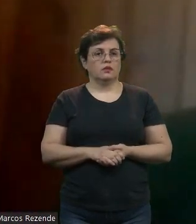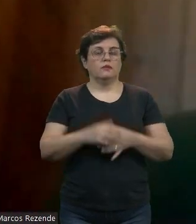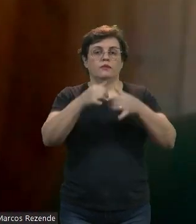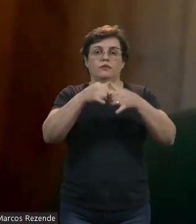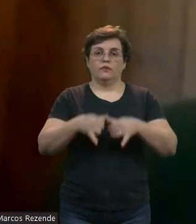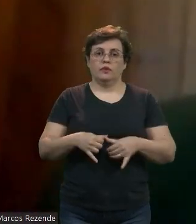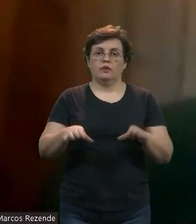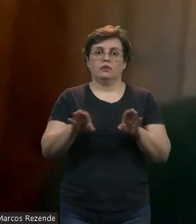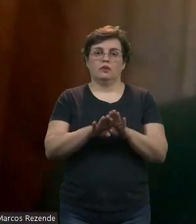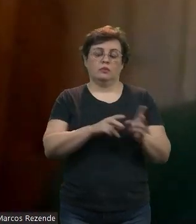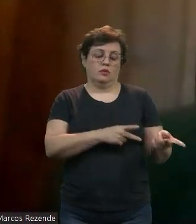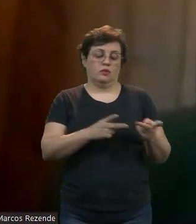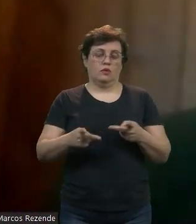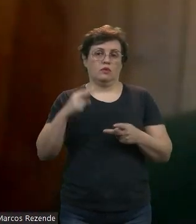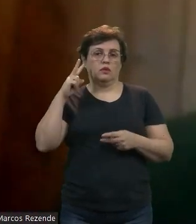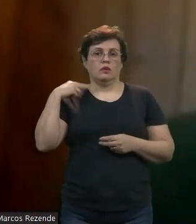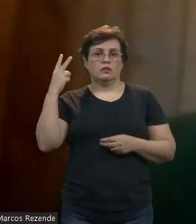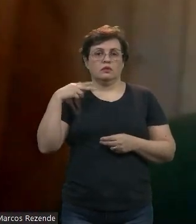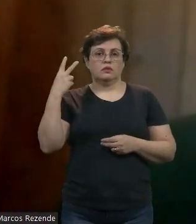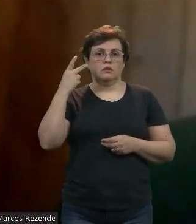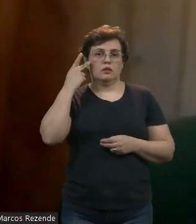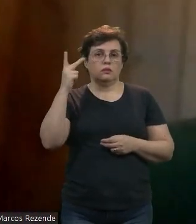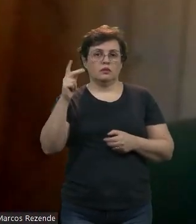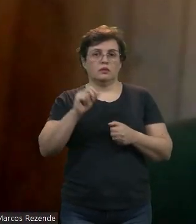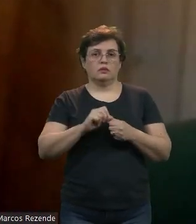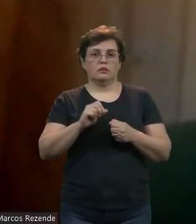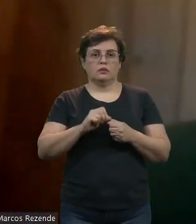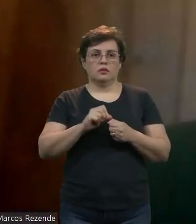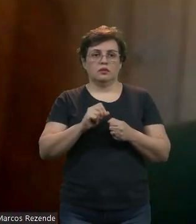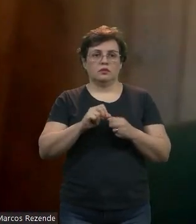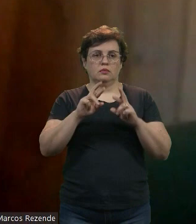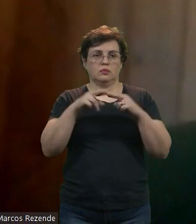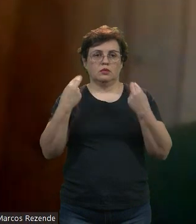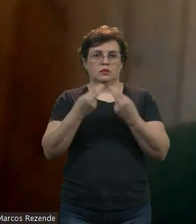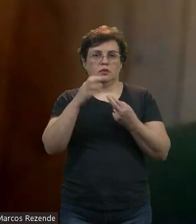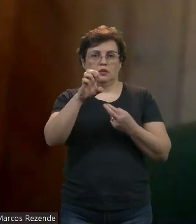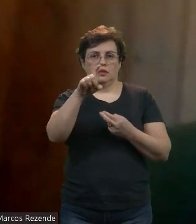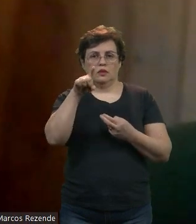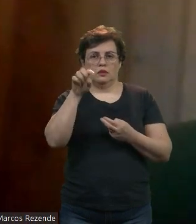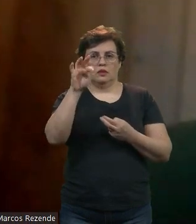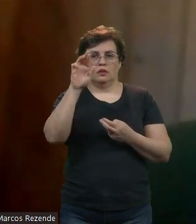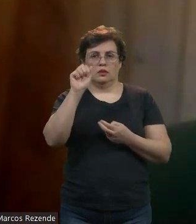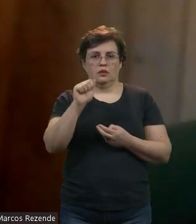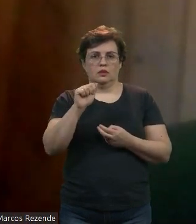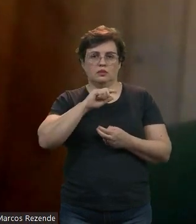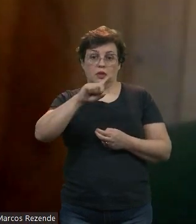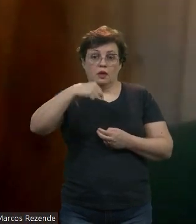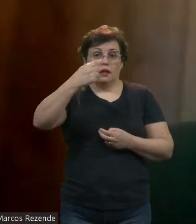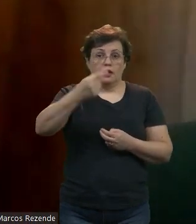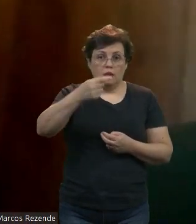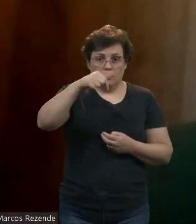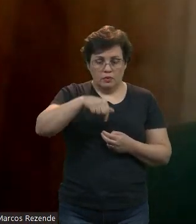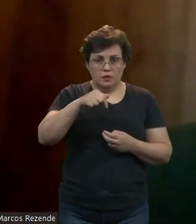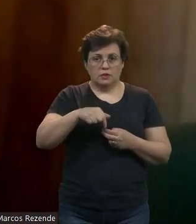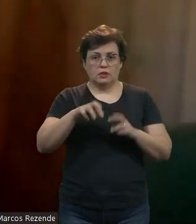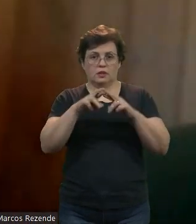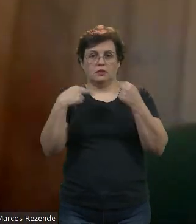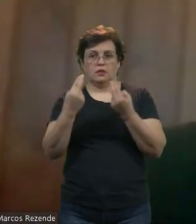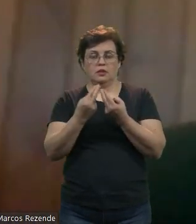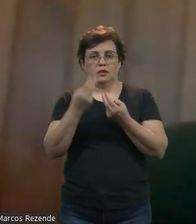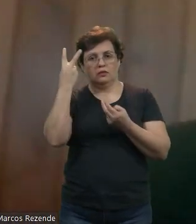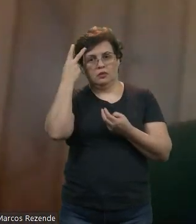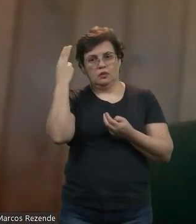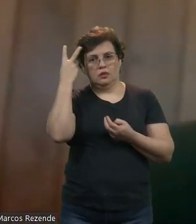Ficam convocados os senhores vereadores para a realização de uma sessão extraordinária logo após a presente sessão